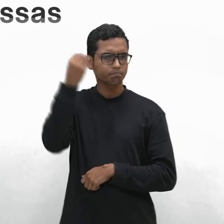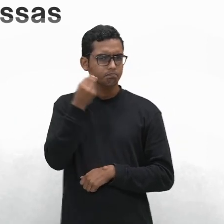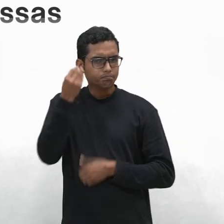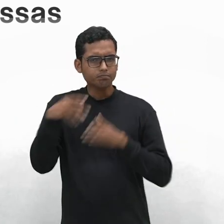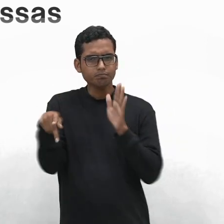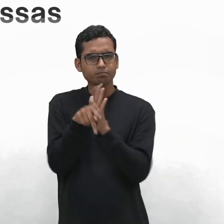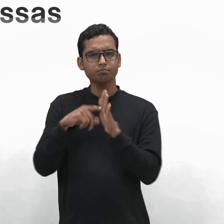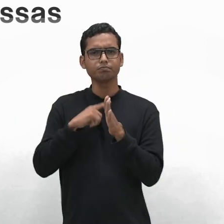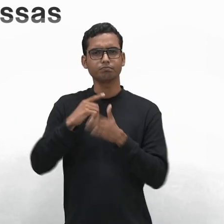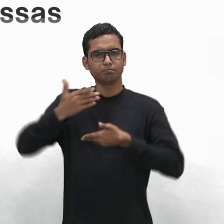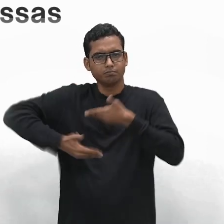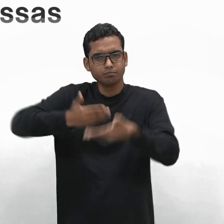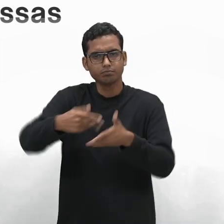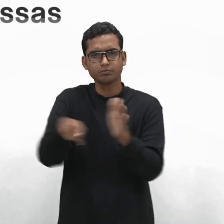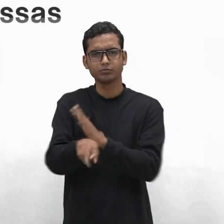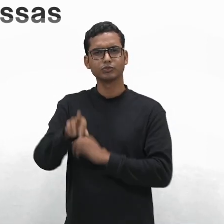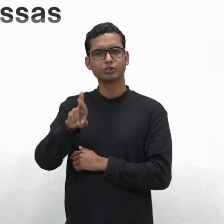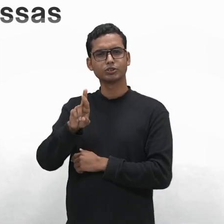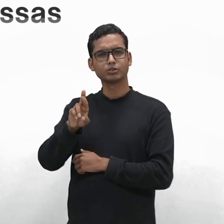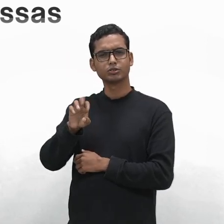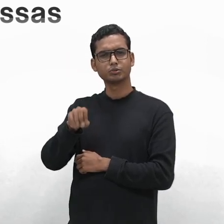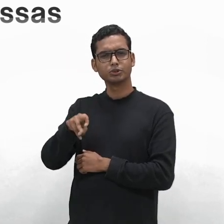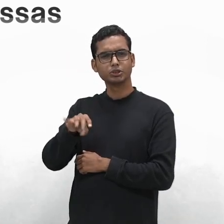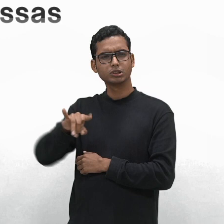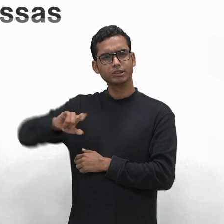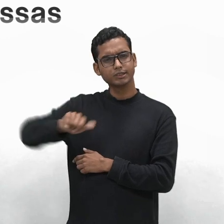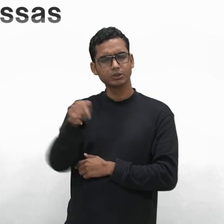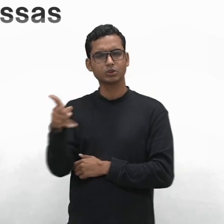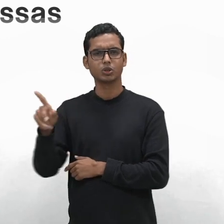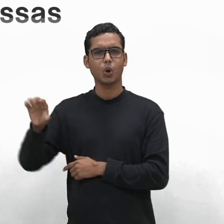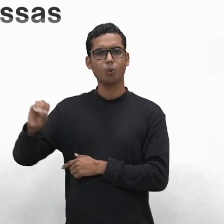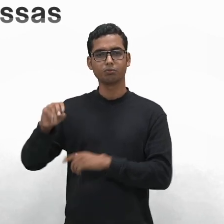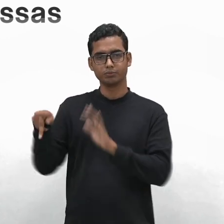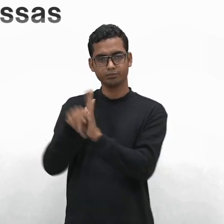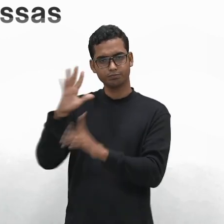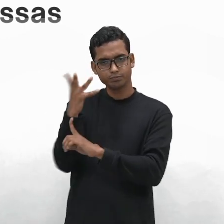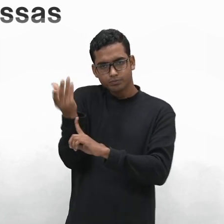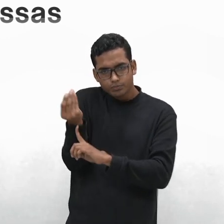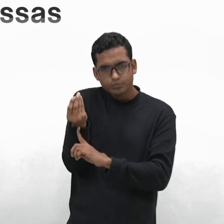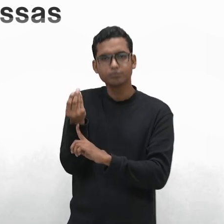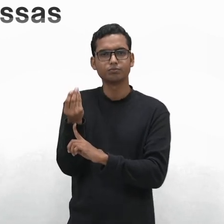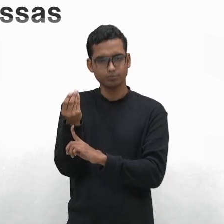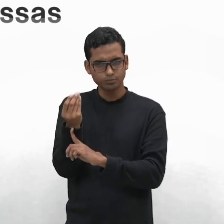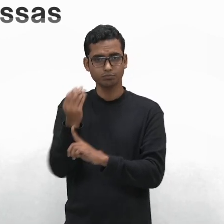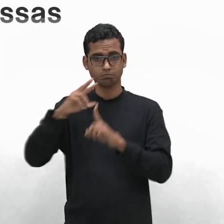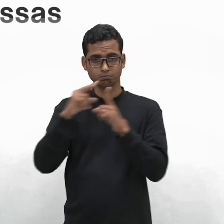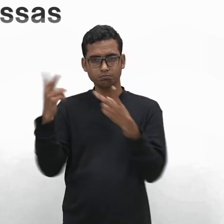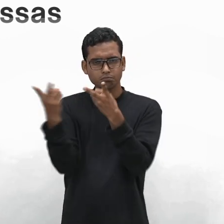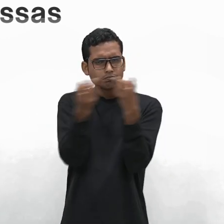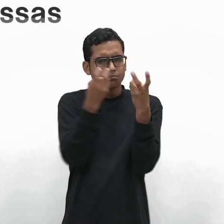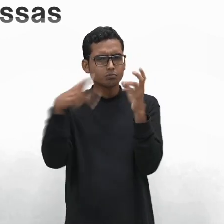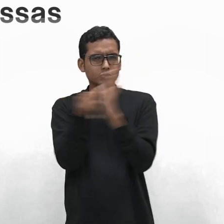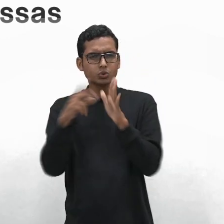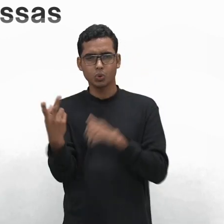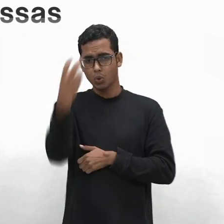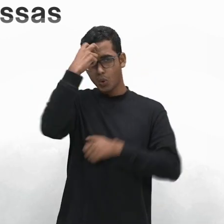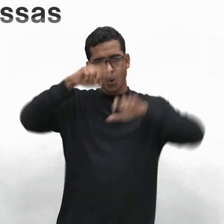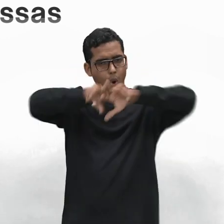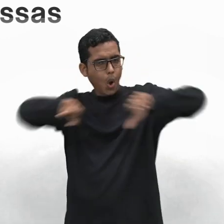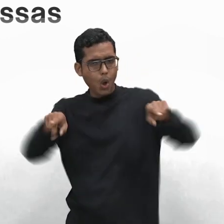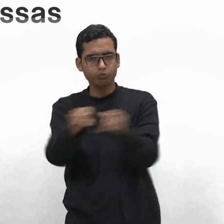processos de remediação nas artes, a partir da concepção multiculturais da sociedade, refere-se à prática